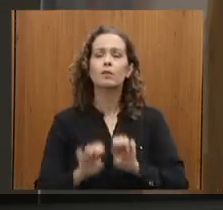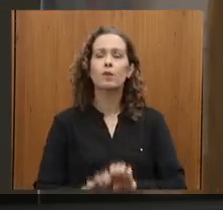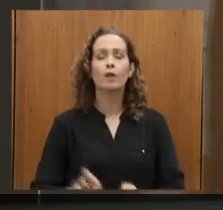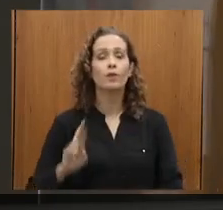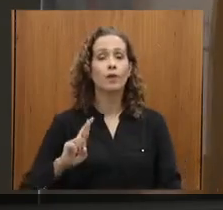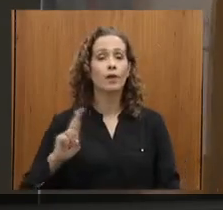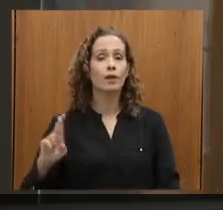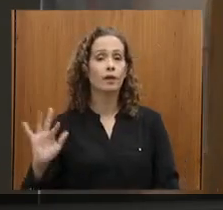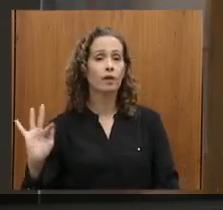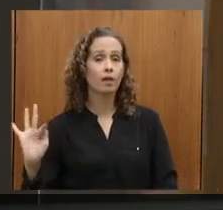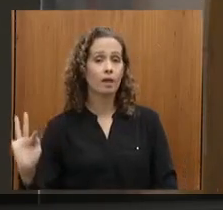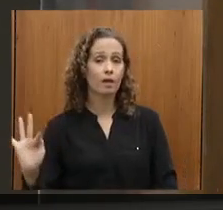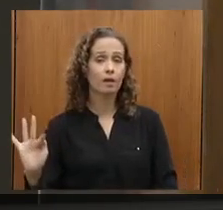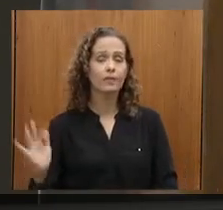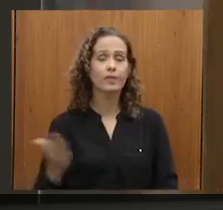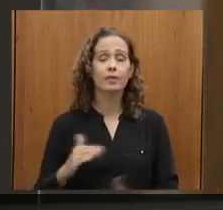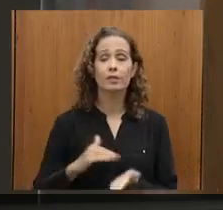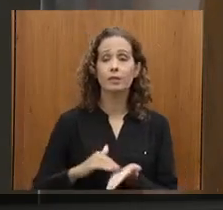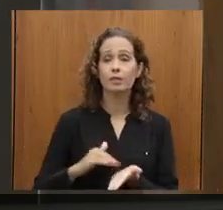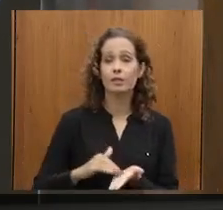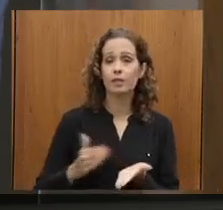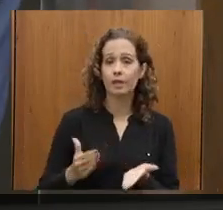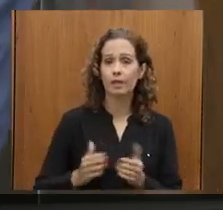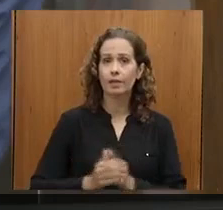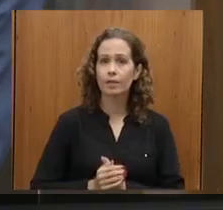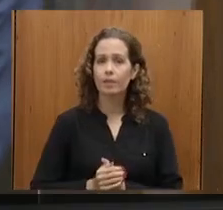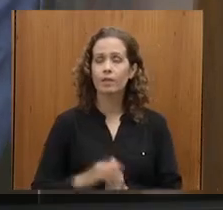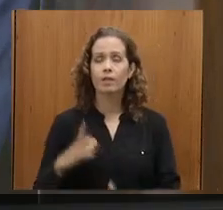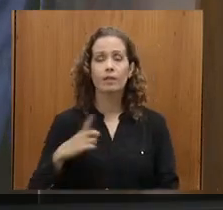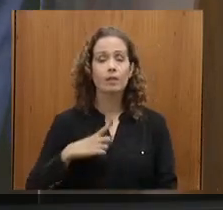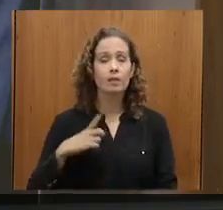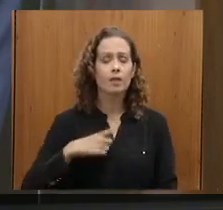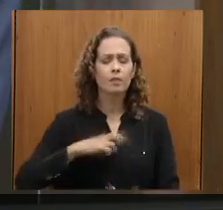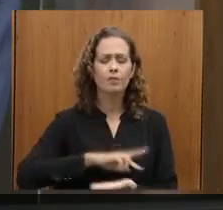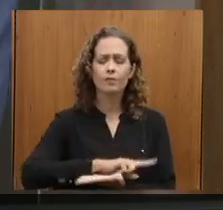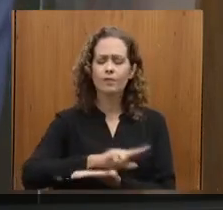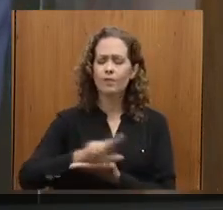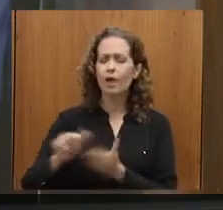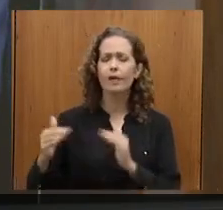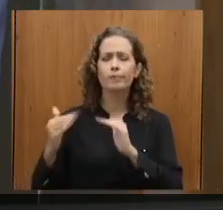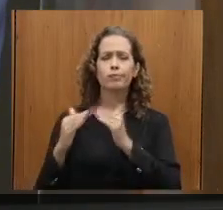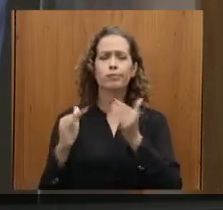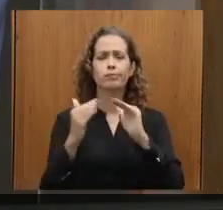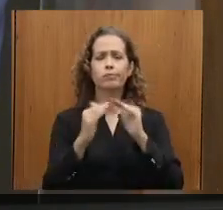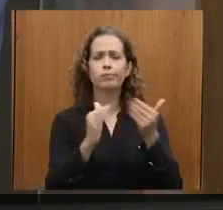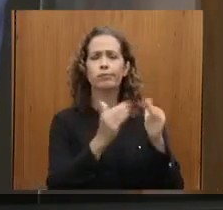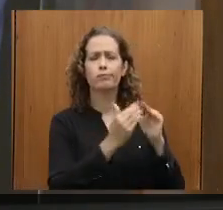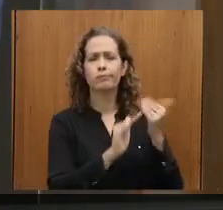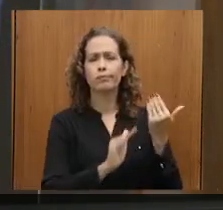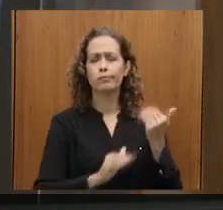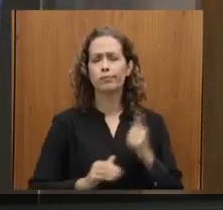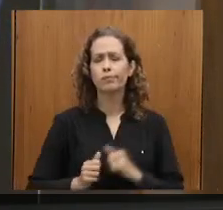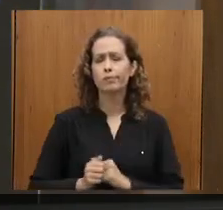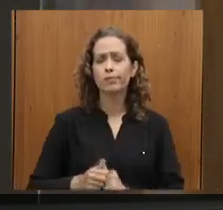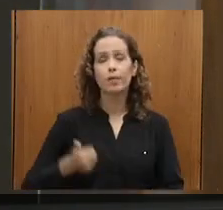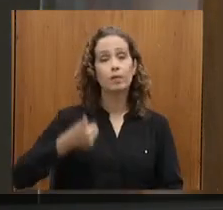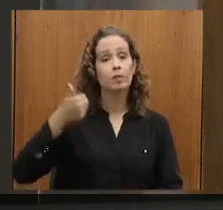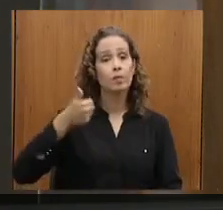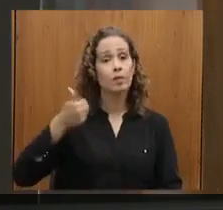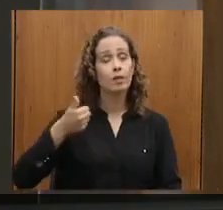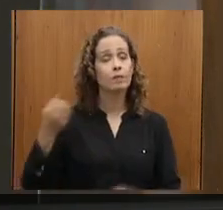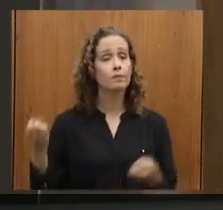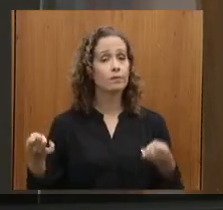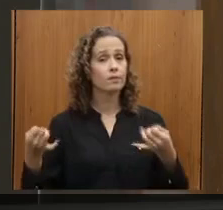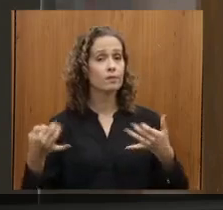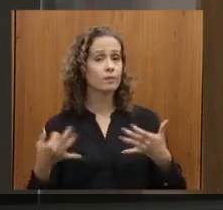recuperação fiscal, secretário Igor, aí nós temos muitas discordâncias. Primeiro, vou falar